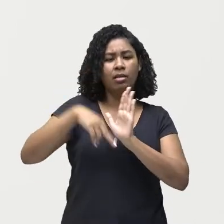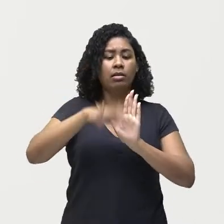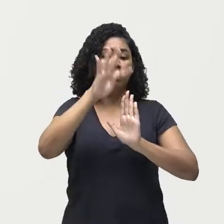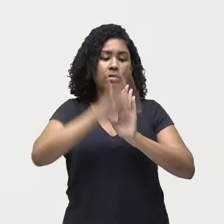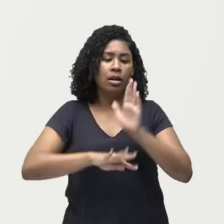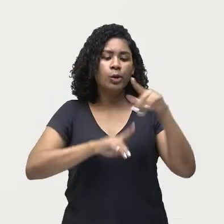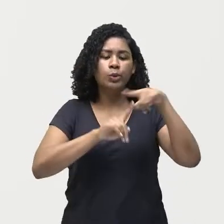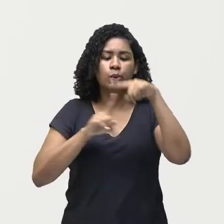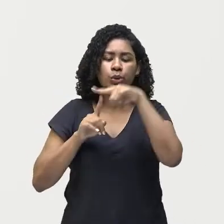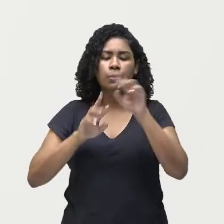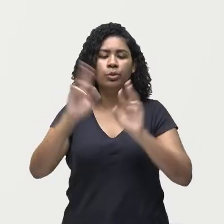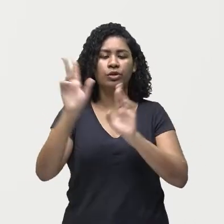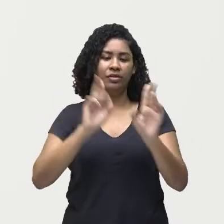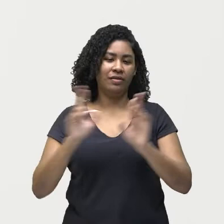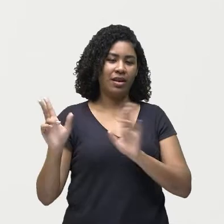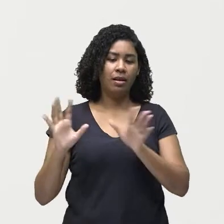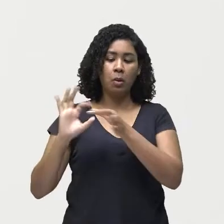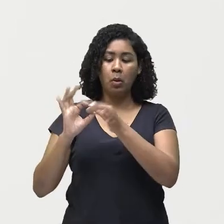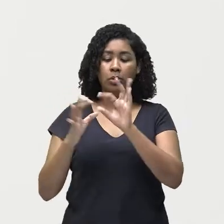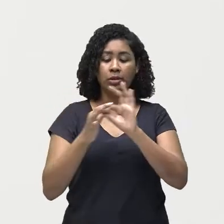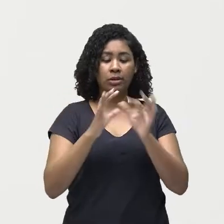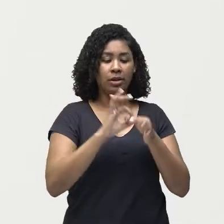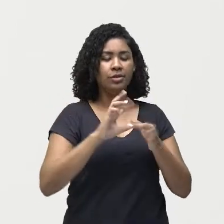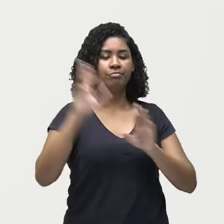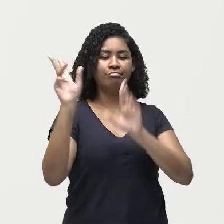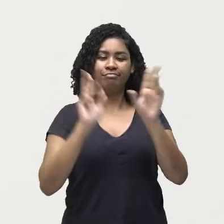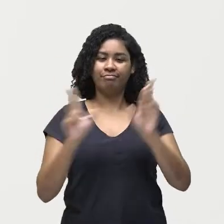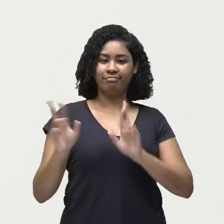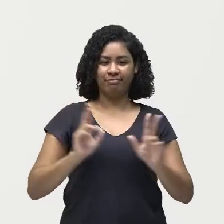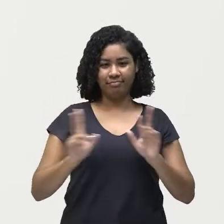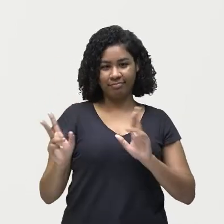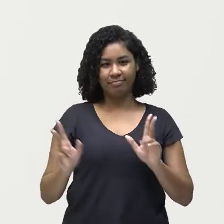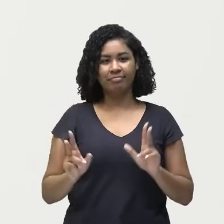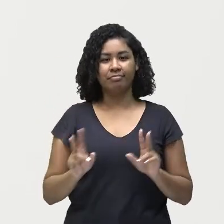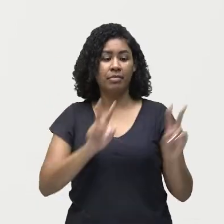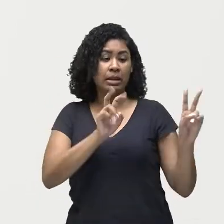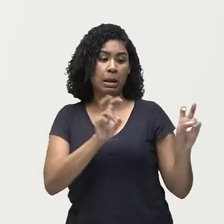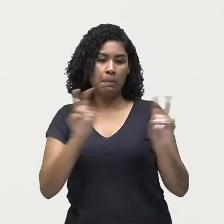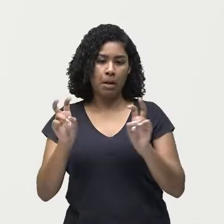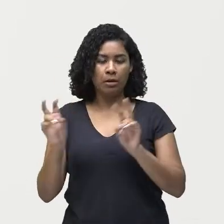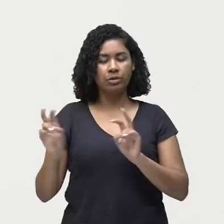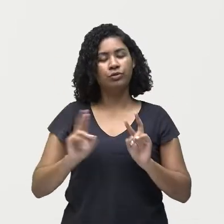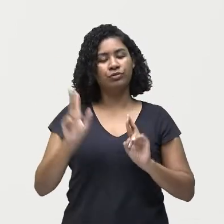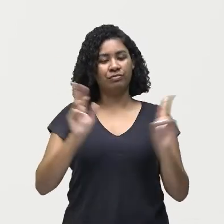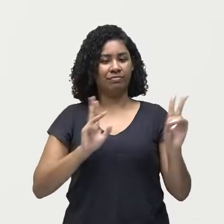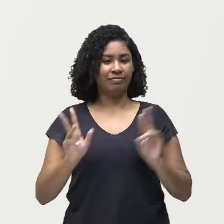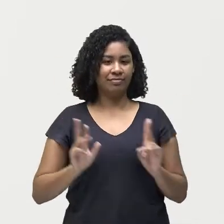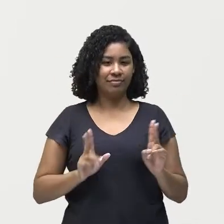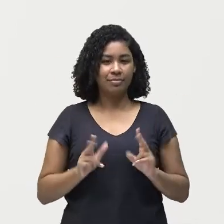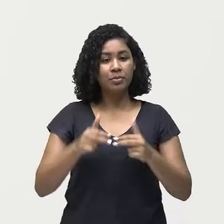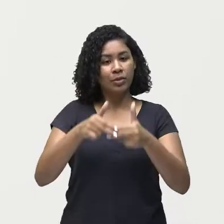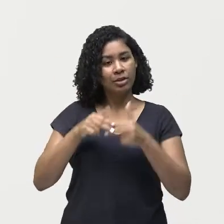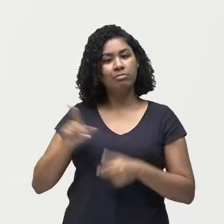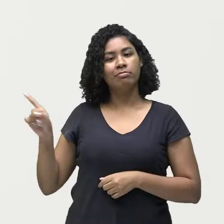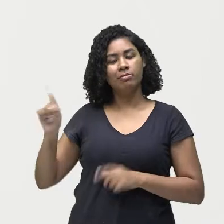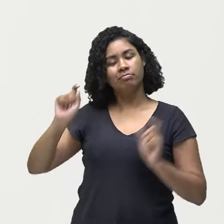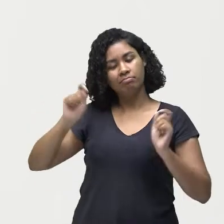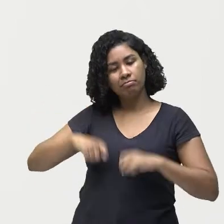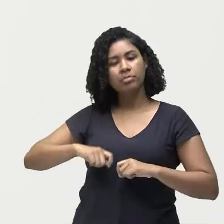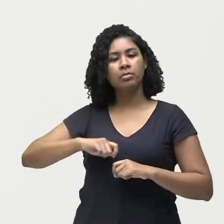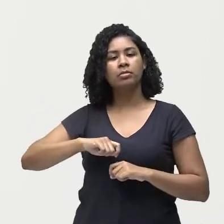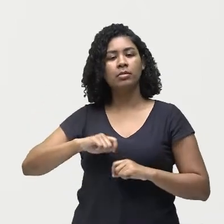em contextos variados, né? Textos sobre diversos assuntos. Então é isso, para aprender bem uma